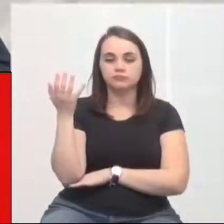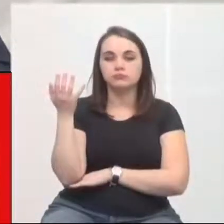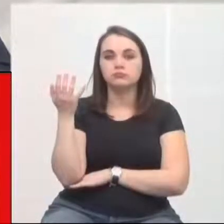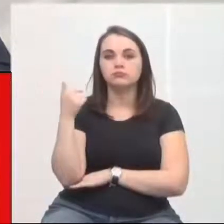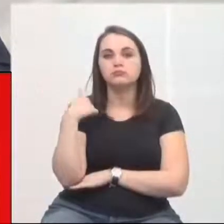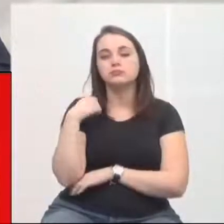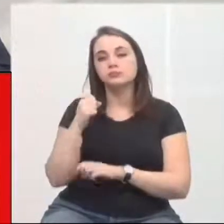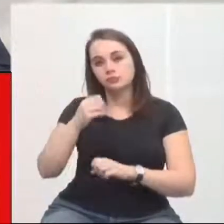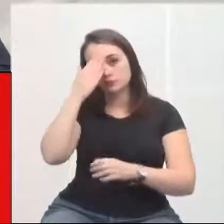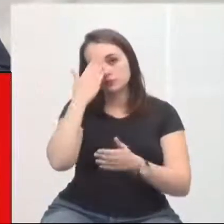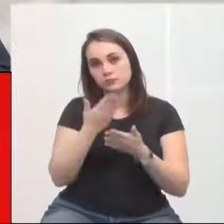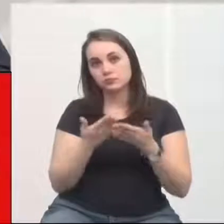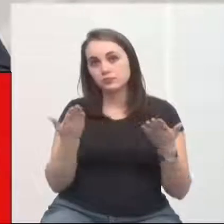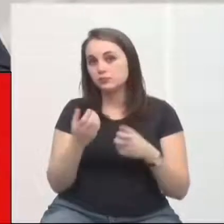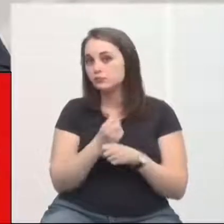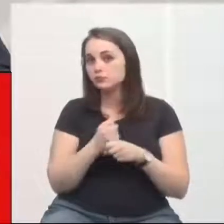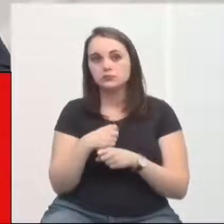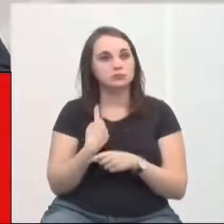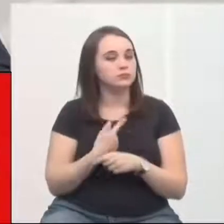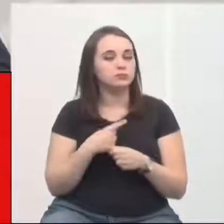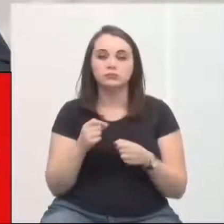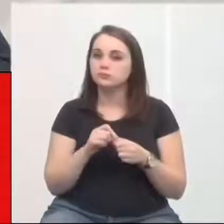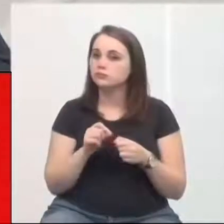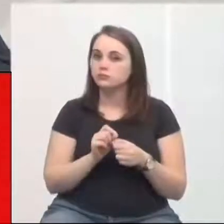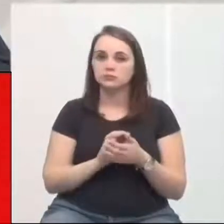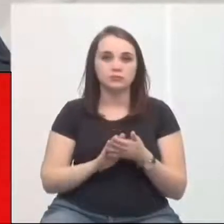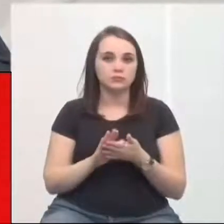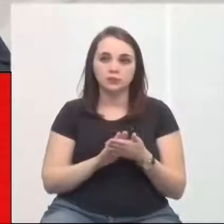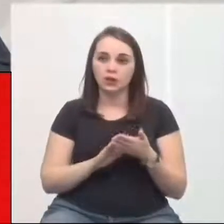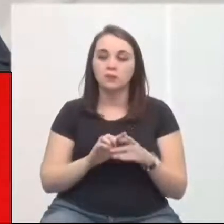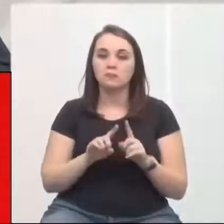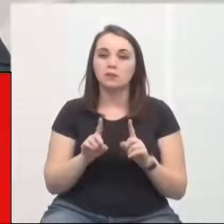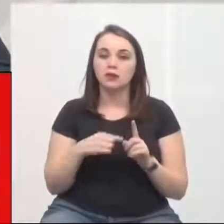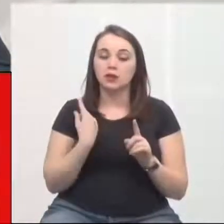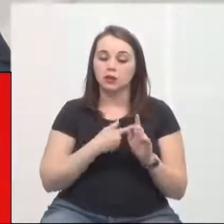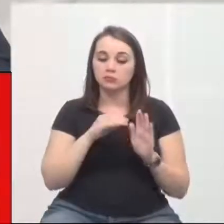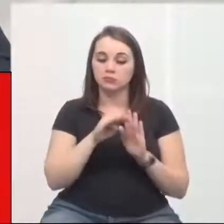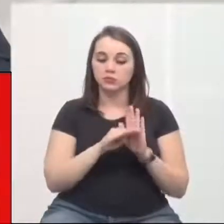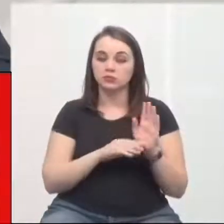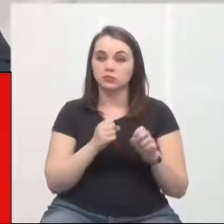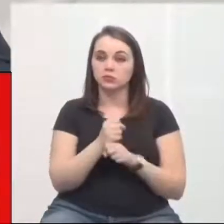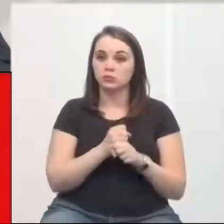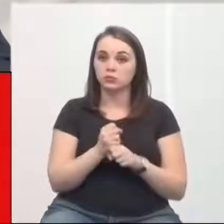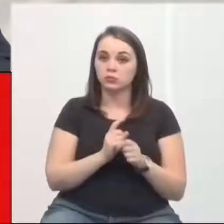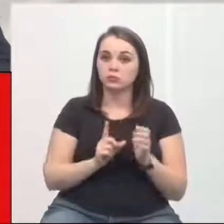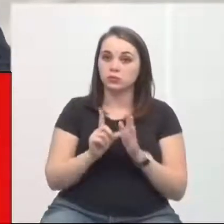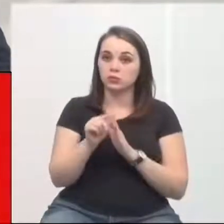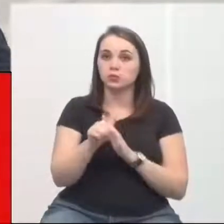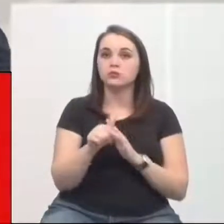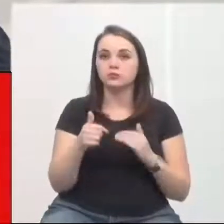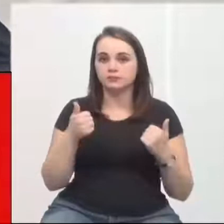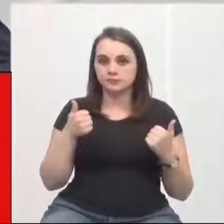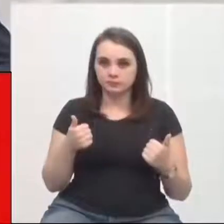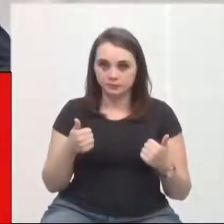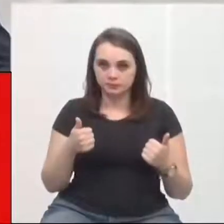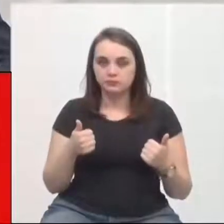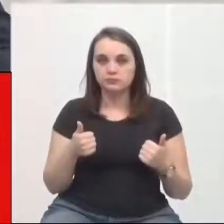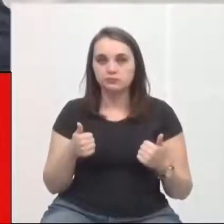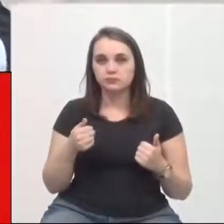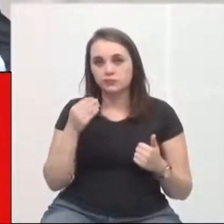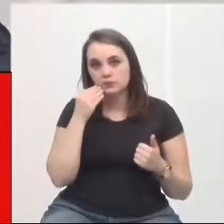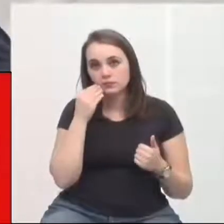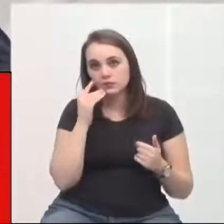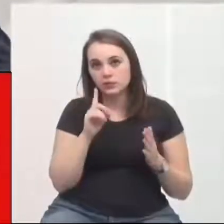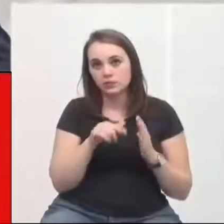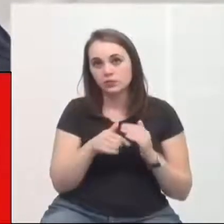Posso te garantir que esse ano a gente não vai fazer, mas está no nosso planejamento. Com certeza, além das